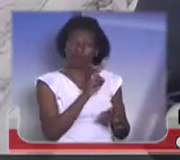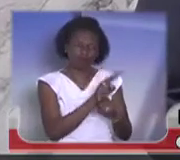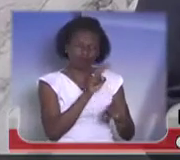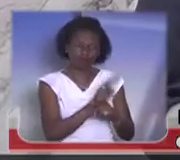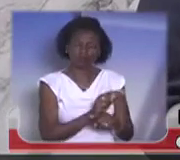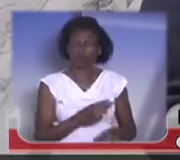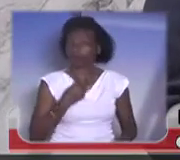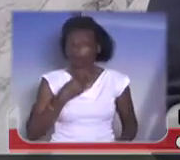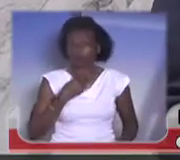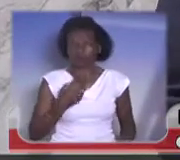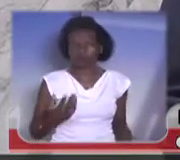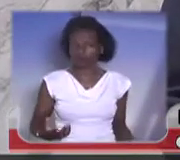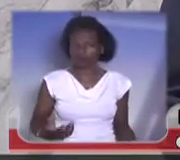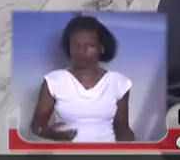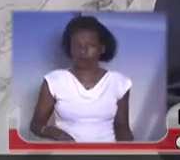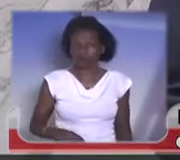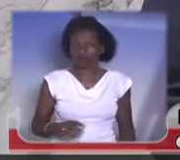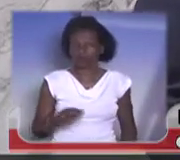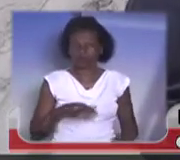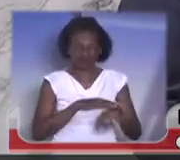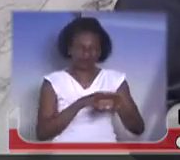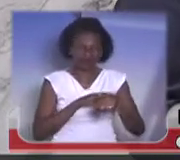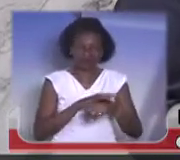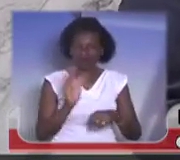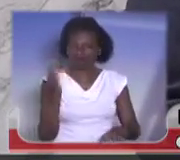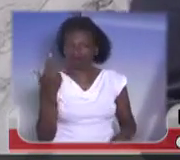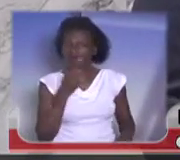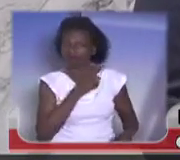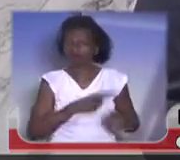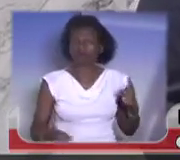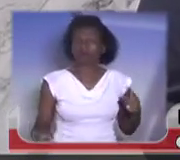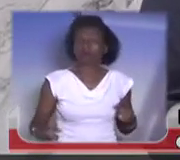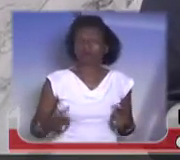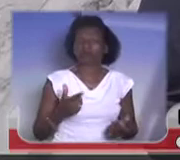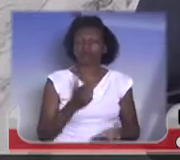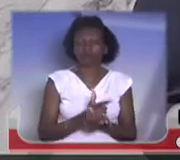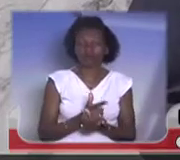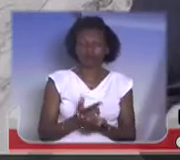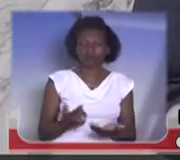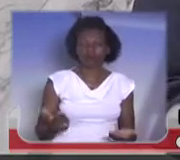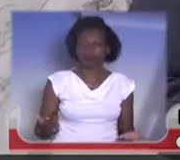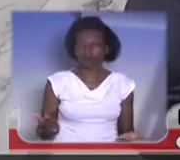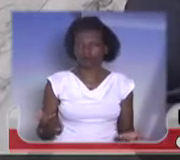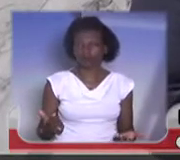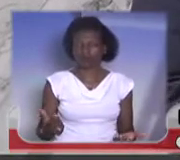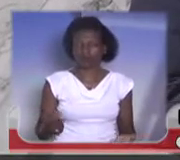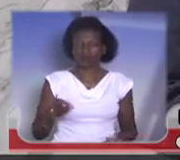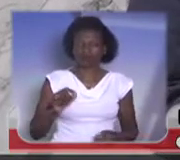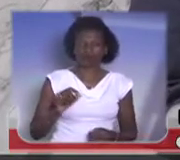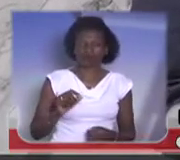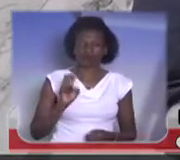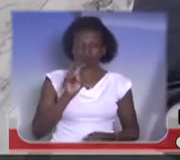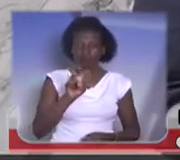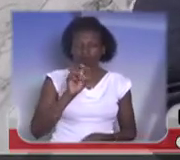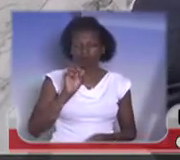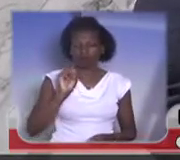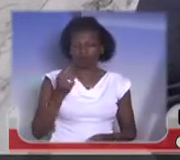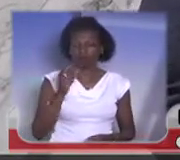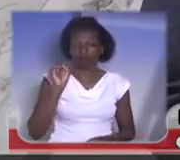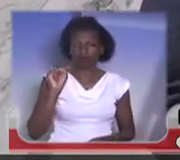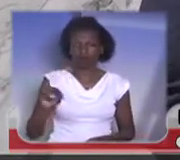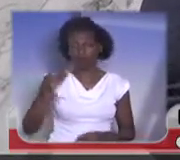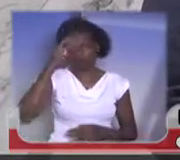gente fica assim papo hipócrita de que vamos proibir momento vamos fazer isso fazer aquilo 58 mil